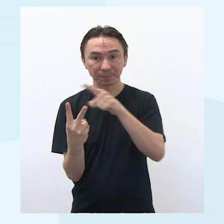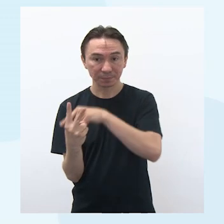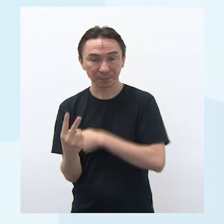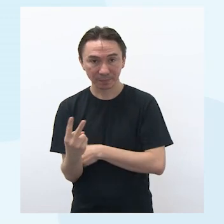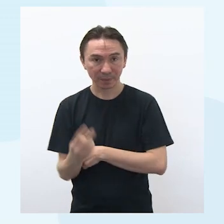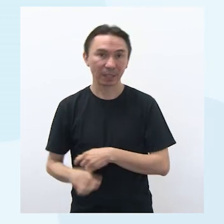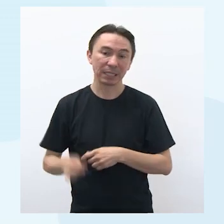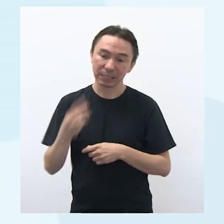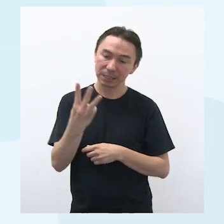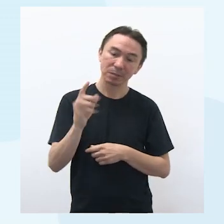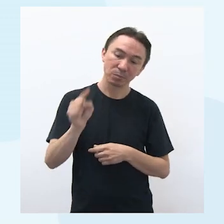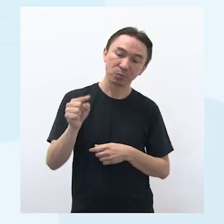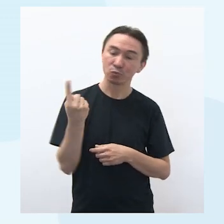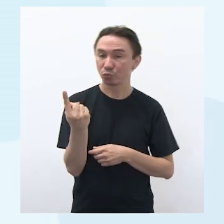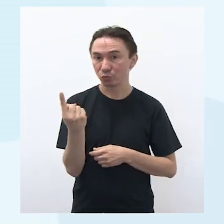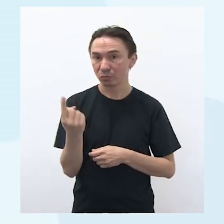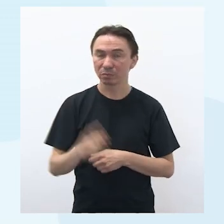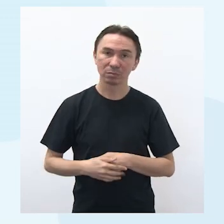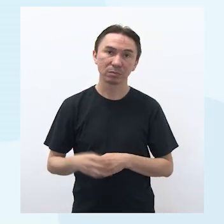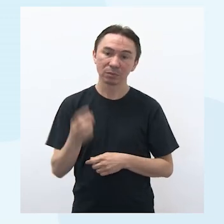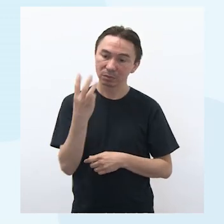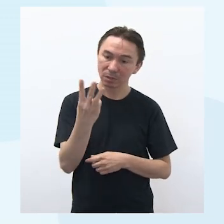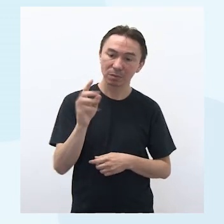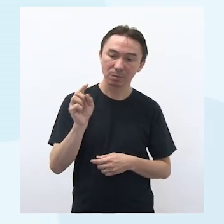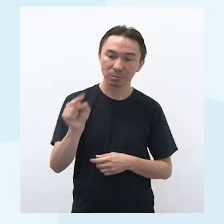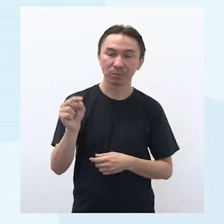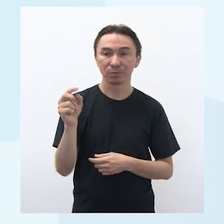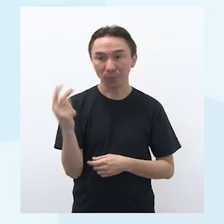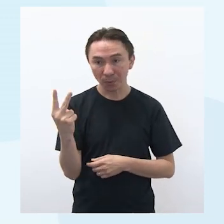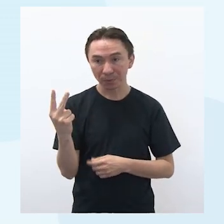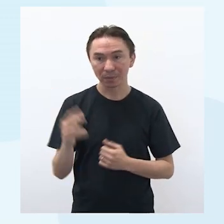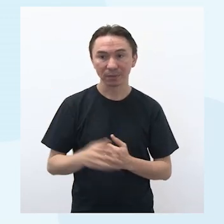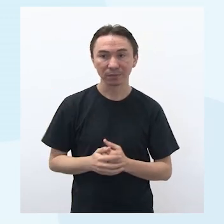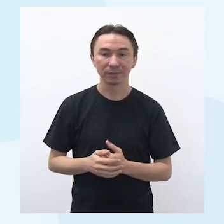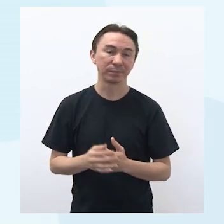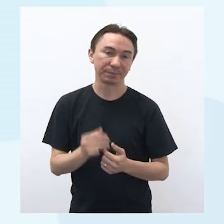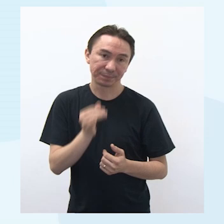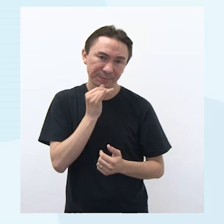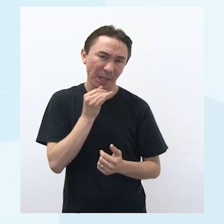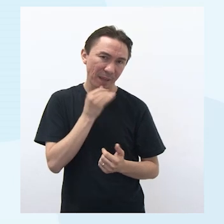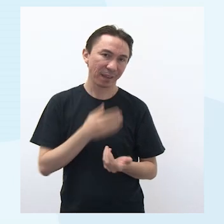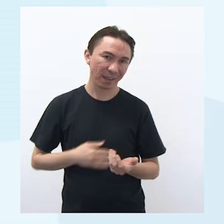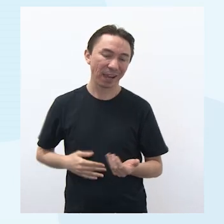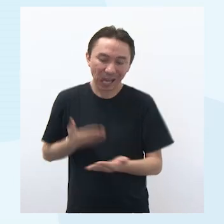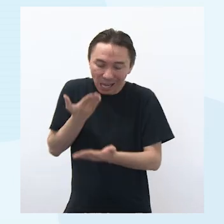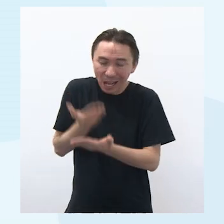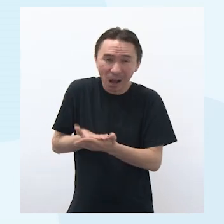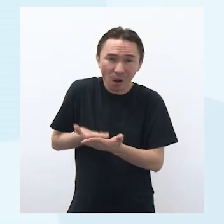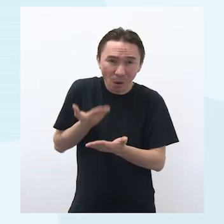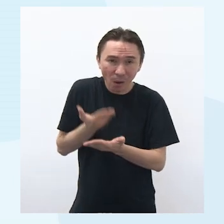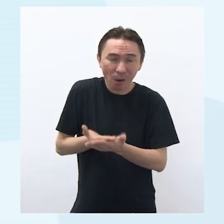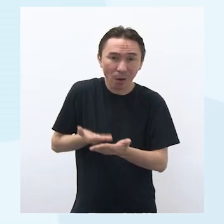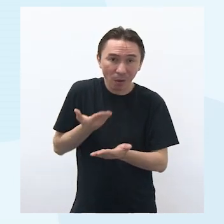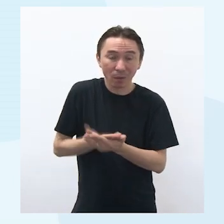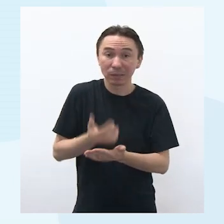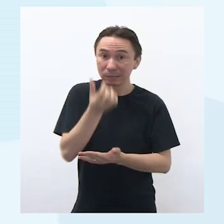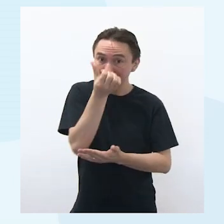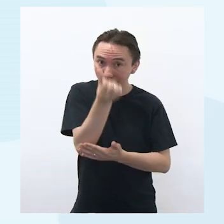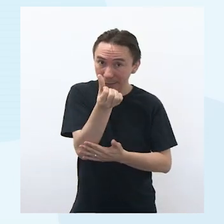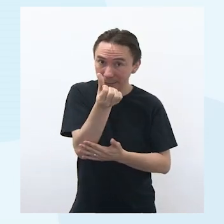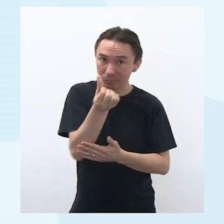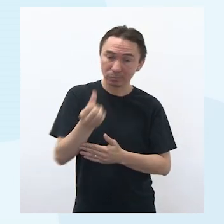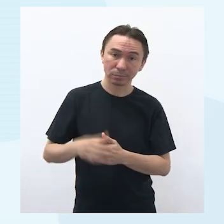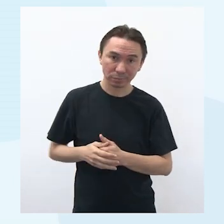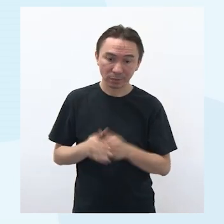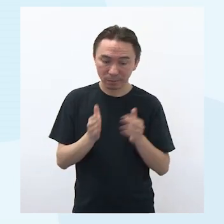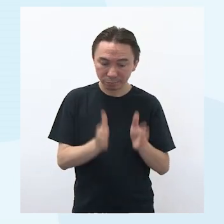3.2, que tem aí, né, uma sequência de talvez 6 aulas que vão estar trabalhando em